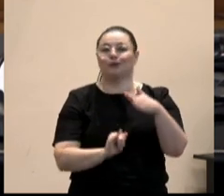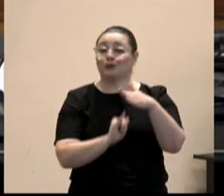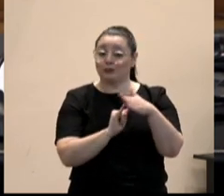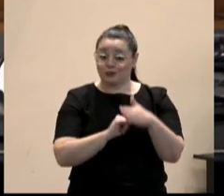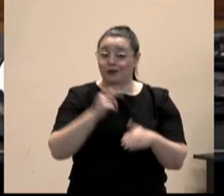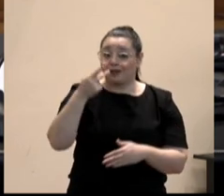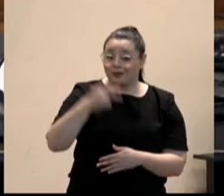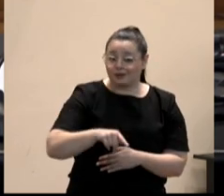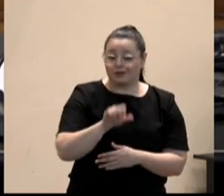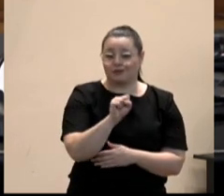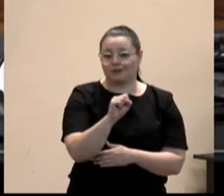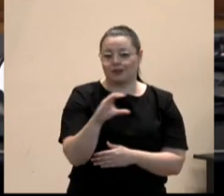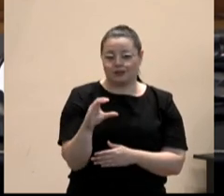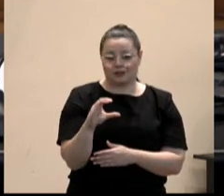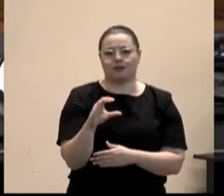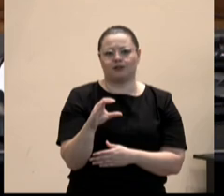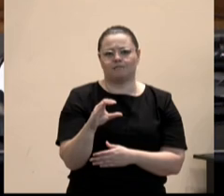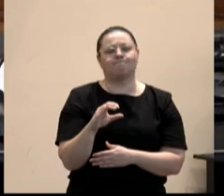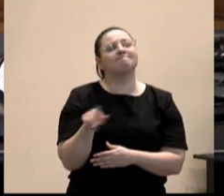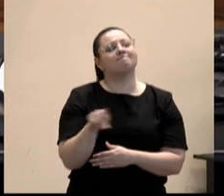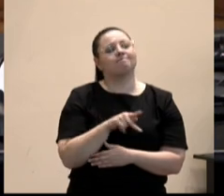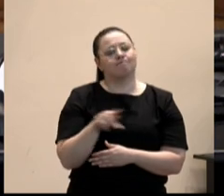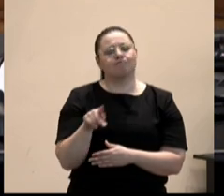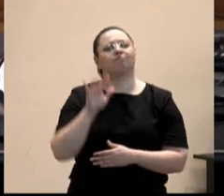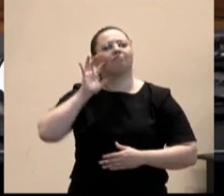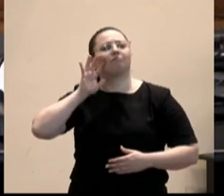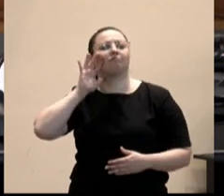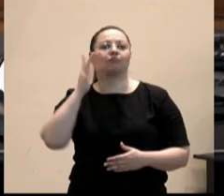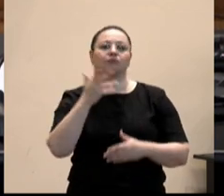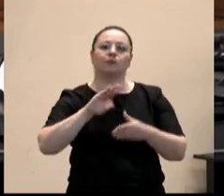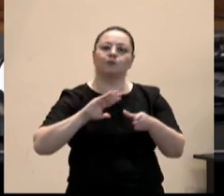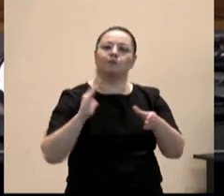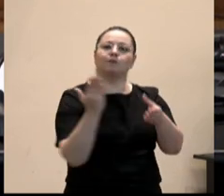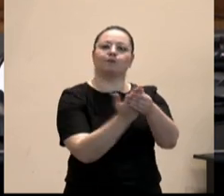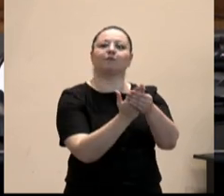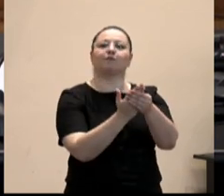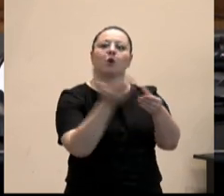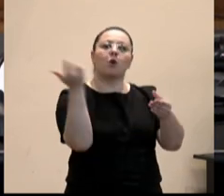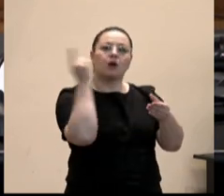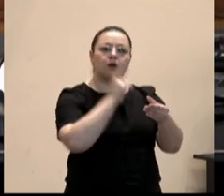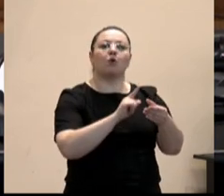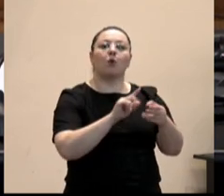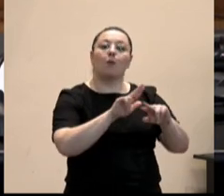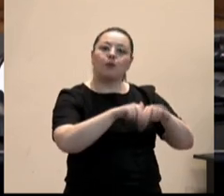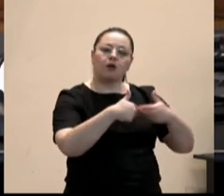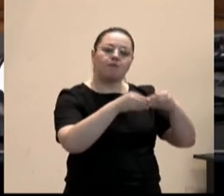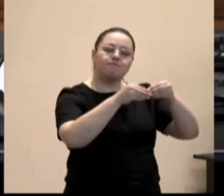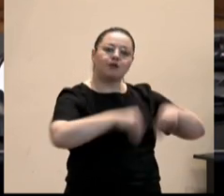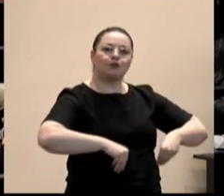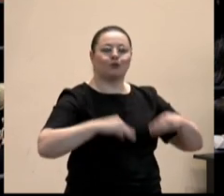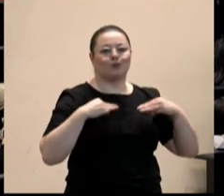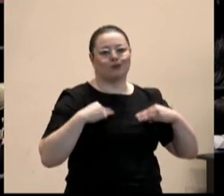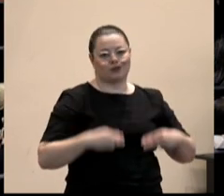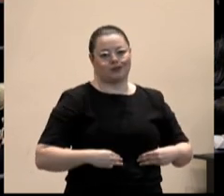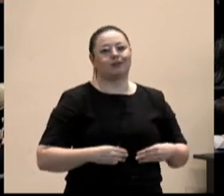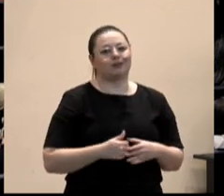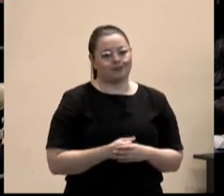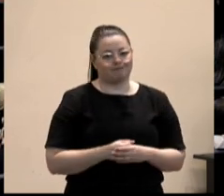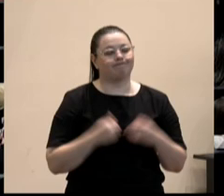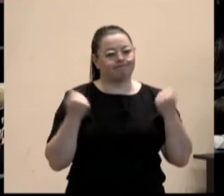Santa Catarina, foi para a justiça, ganhou indenização por danos morais.